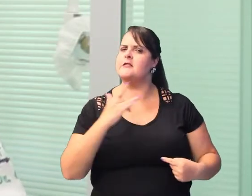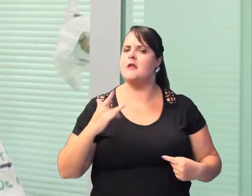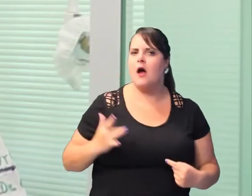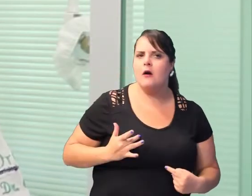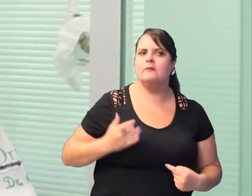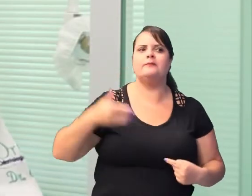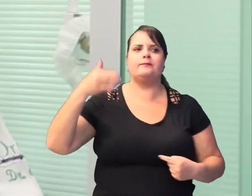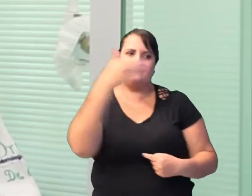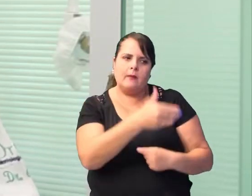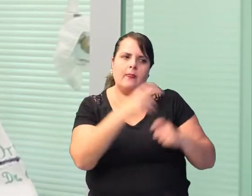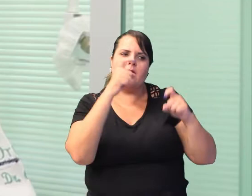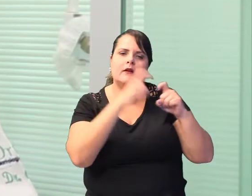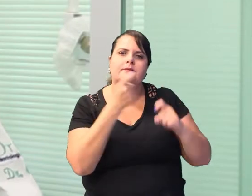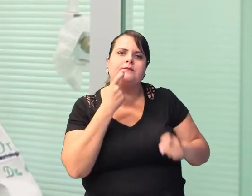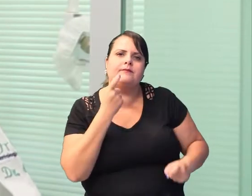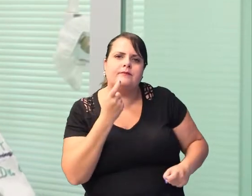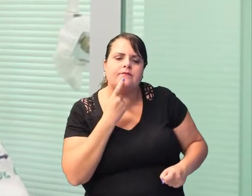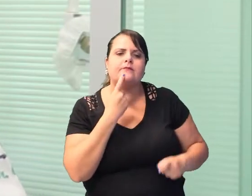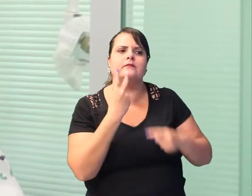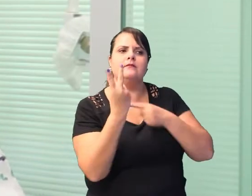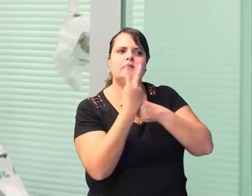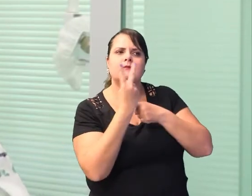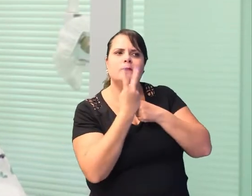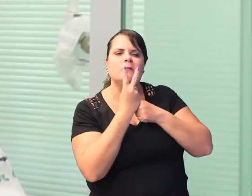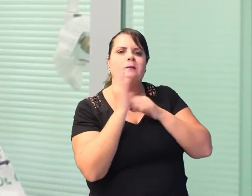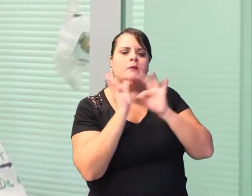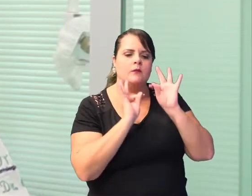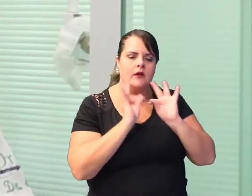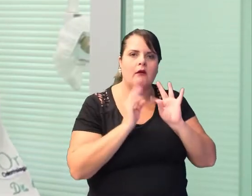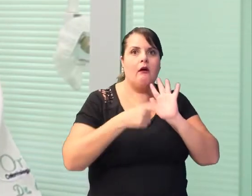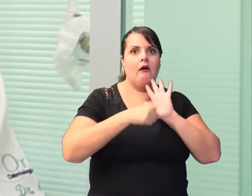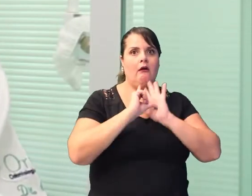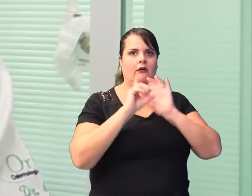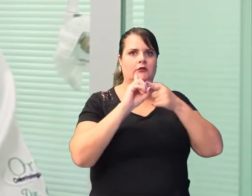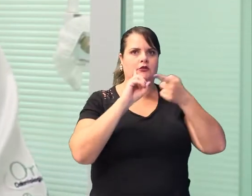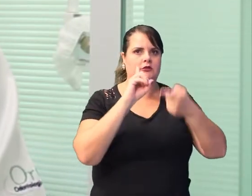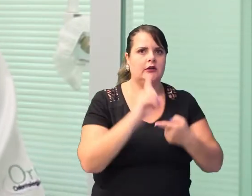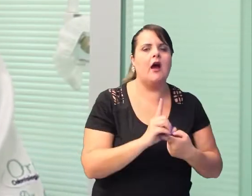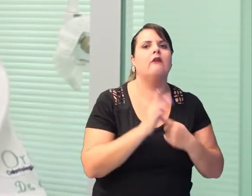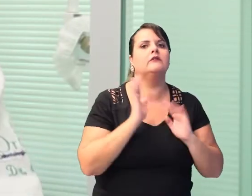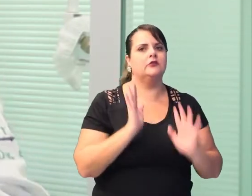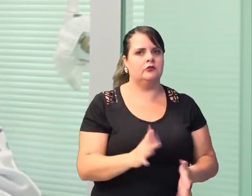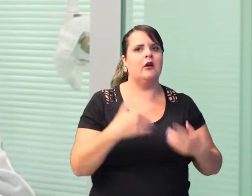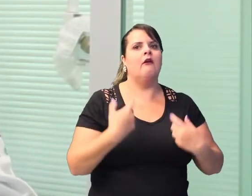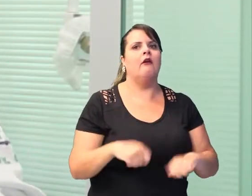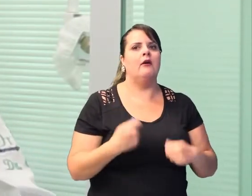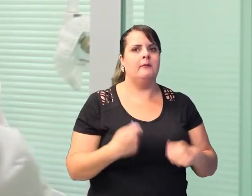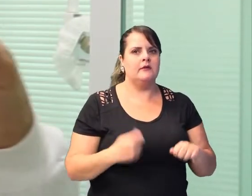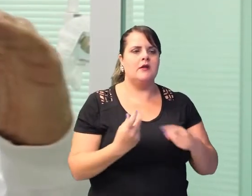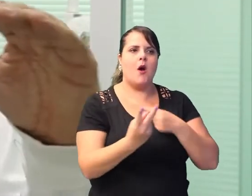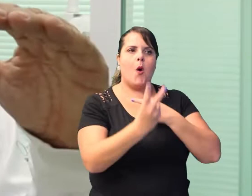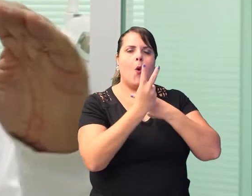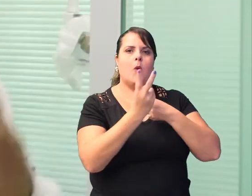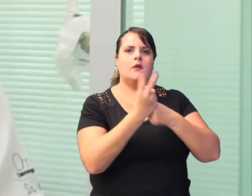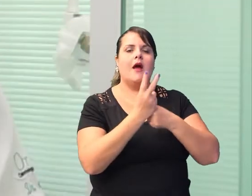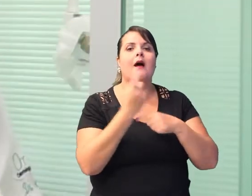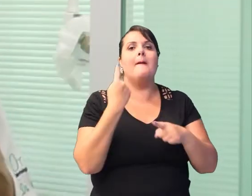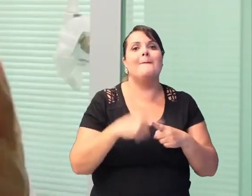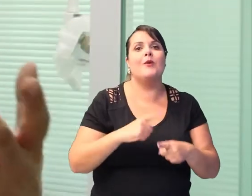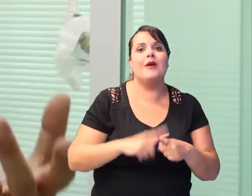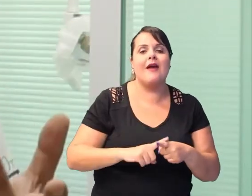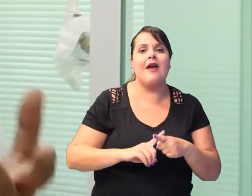procurar um profissional cirurgião dentista antes mesmo de você ficar grávida ou quem quer ficar grávida para manter essa saúde bucal